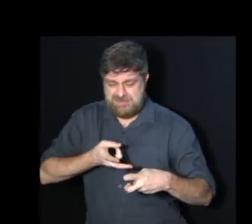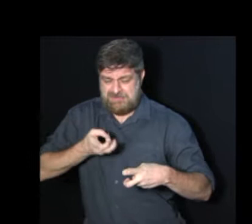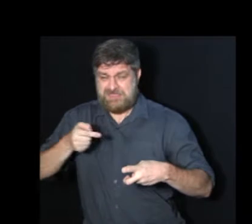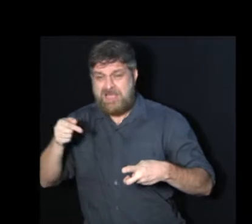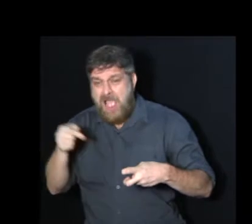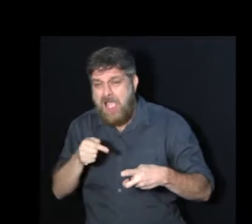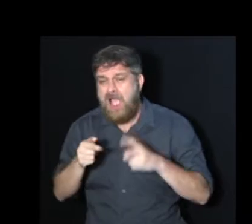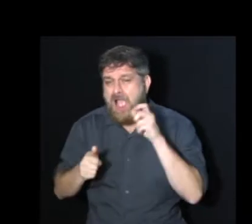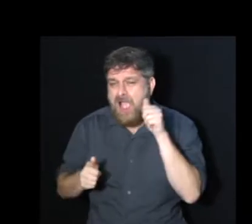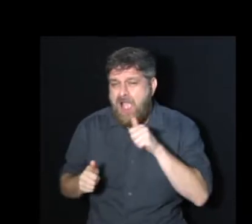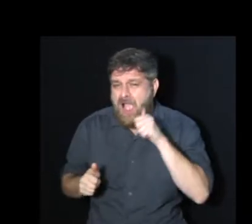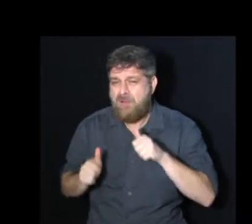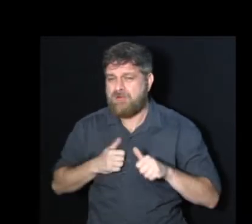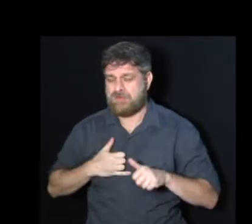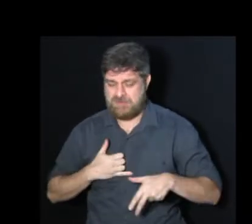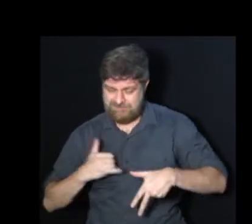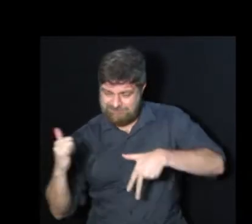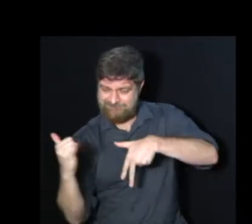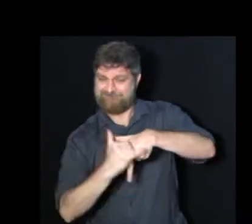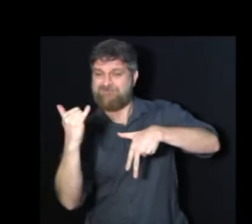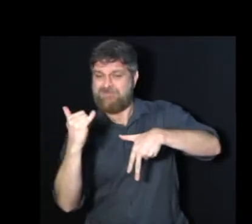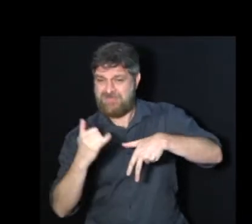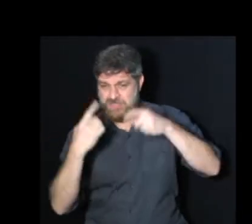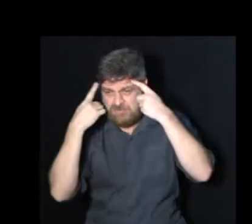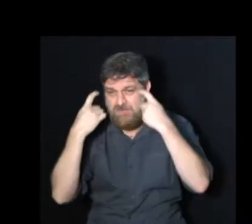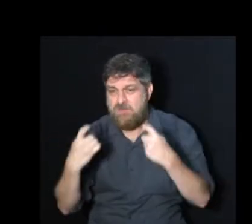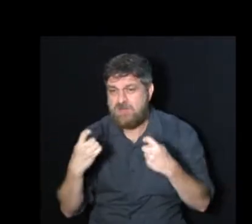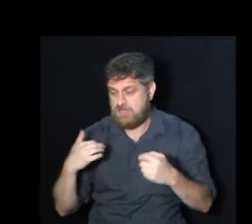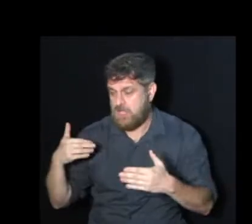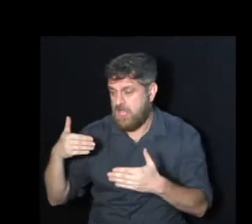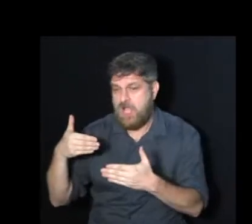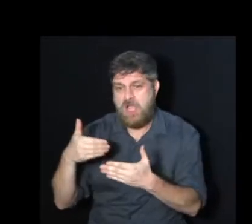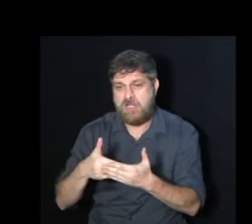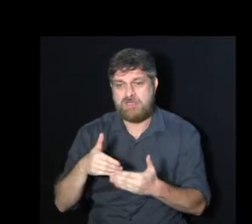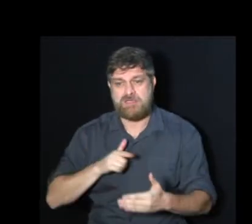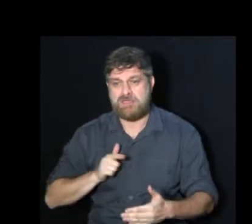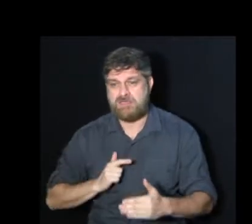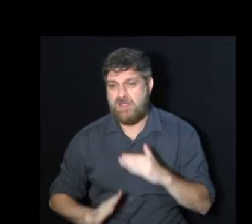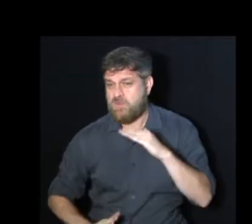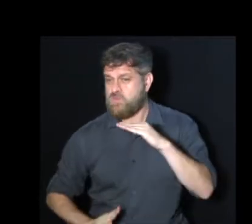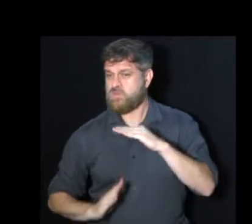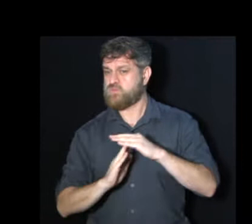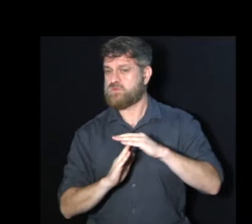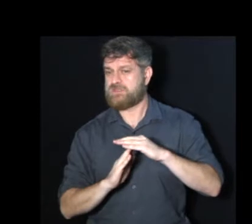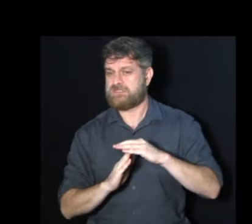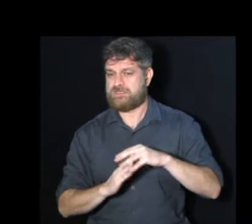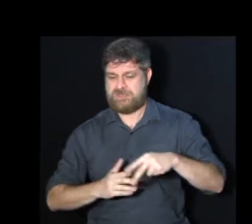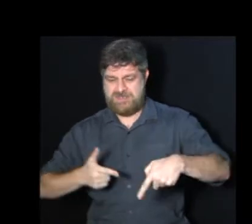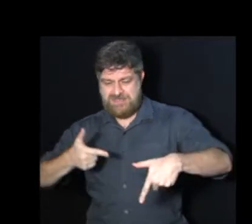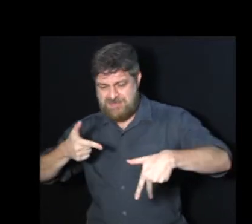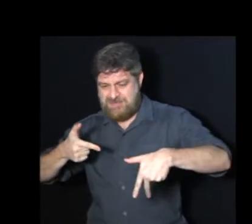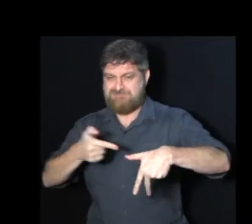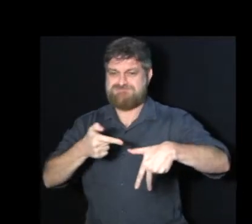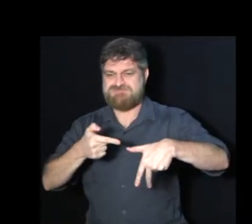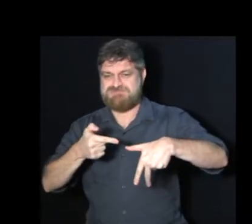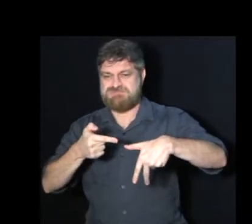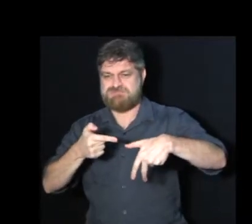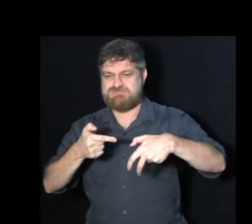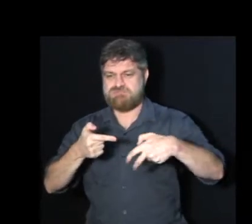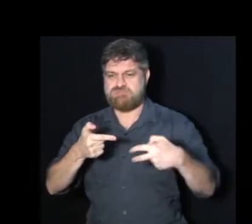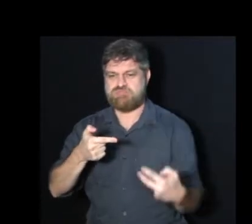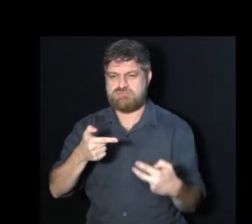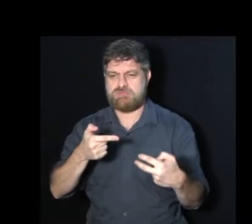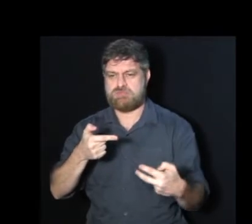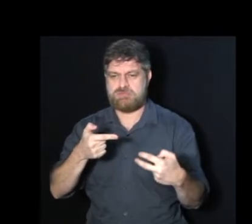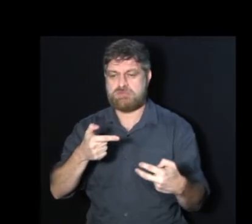aquela mulher está sendo vítima de violência, até chegar no fenômeno extremo, que é o assassinato das mulheres, que é o feminicídio.